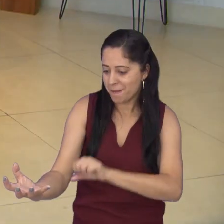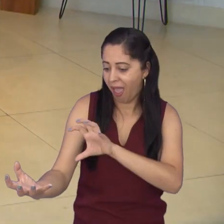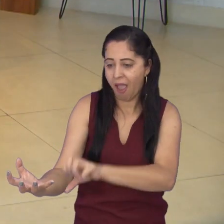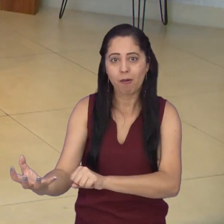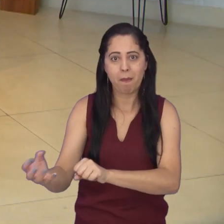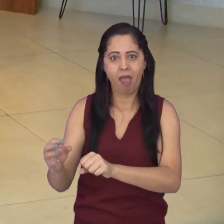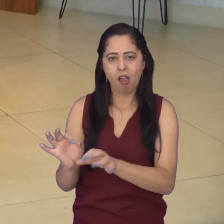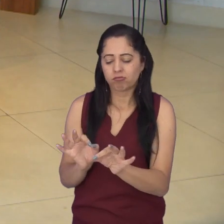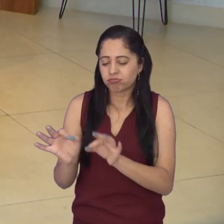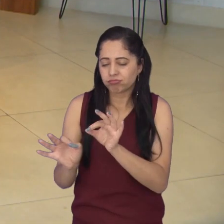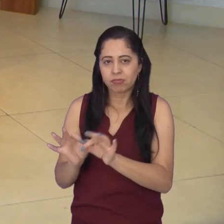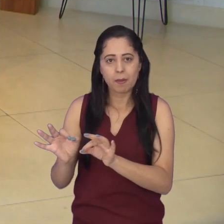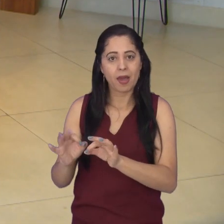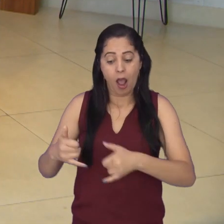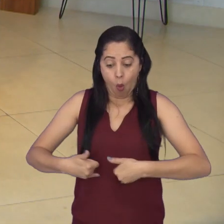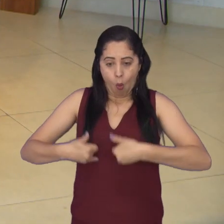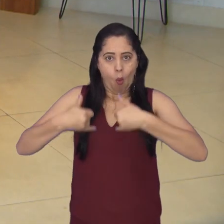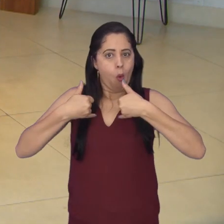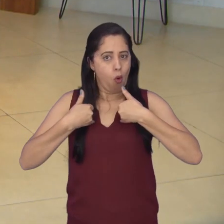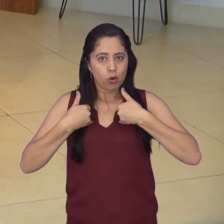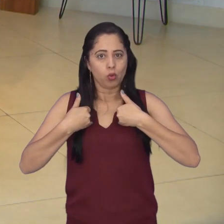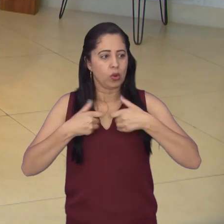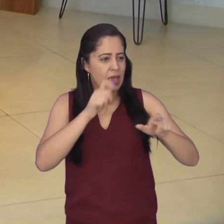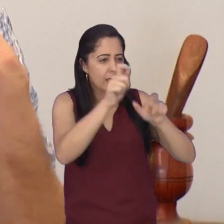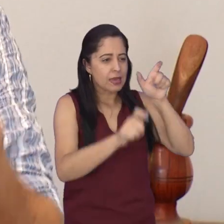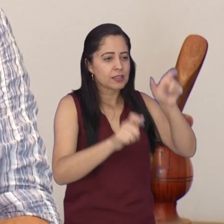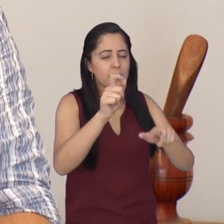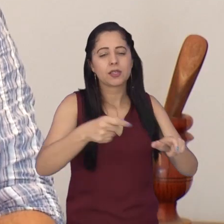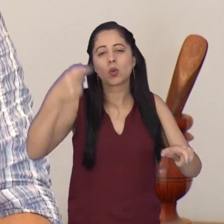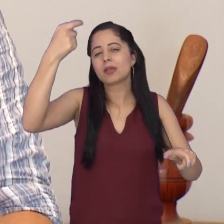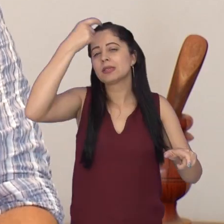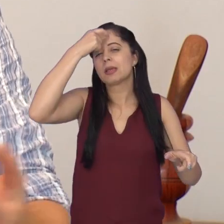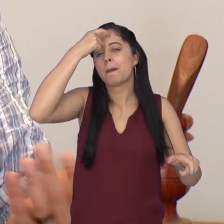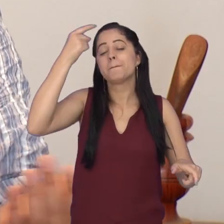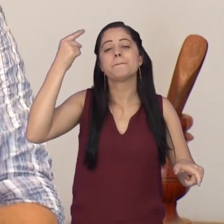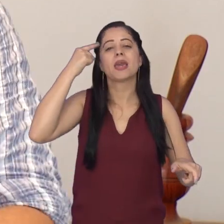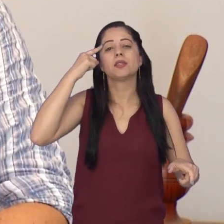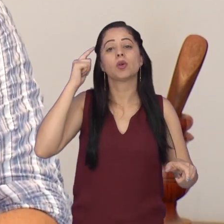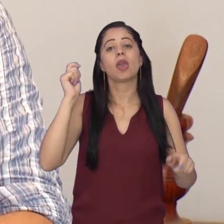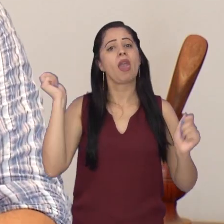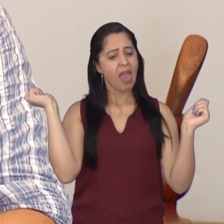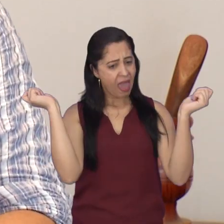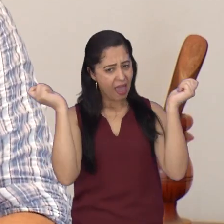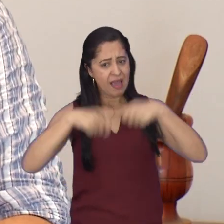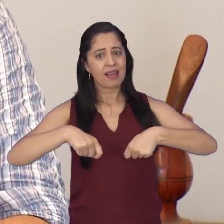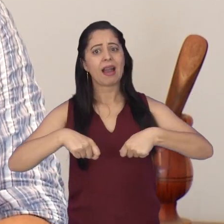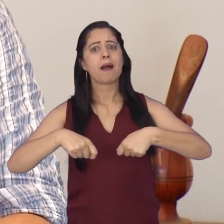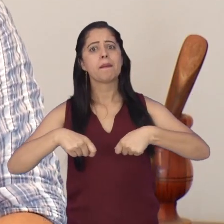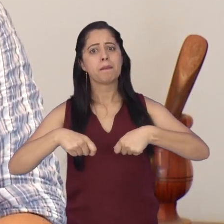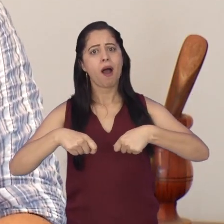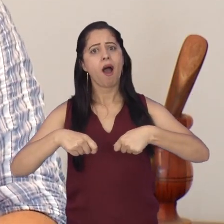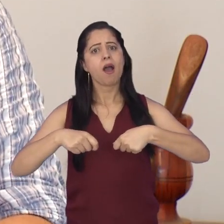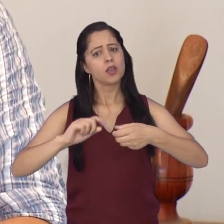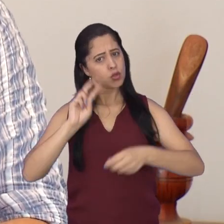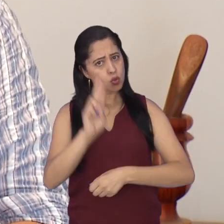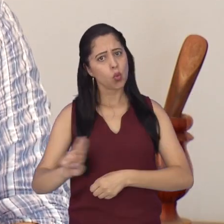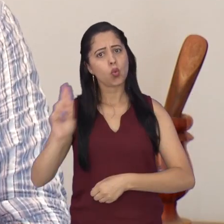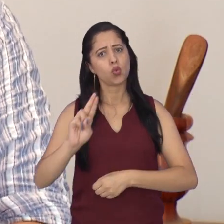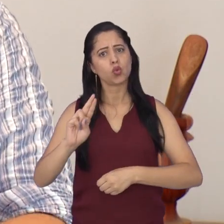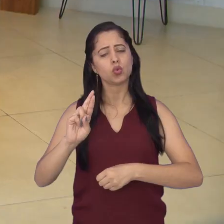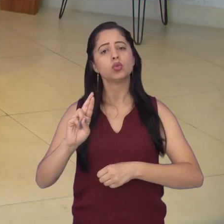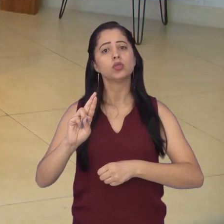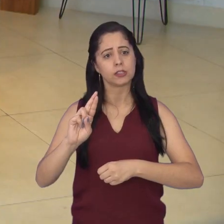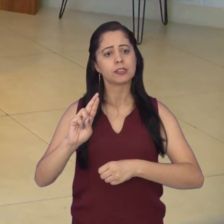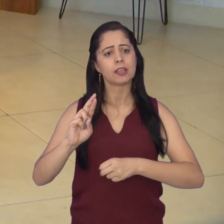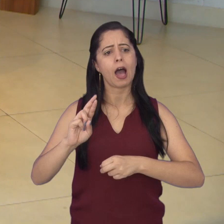eu acredito que isso gere um fluxo mental nas pessoas que tudo é possível de se